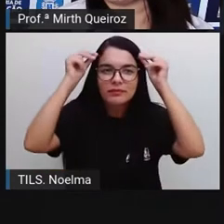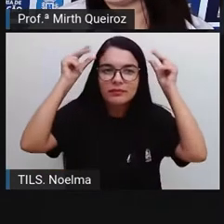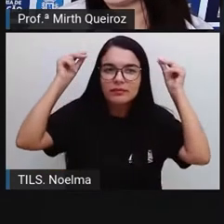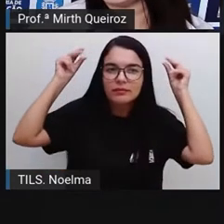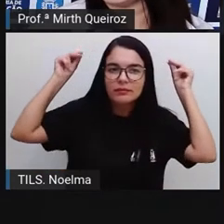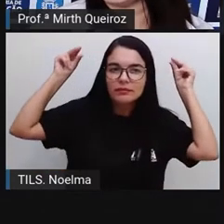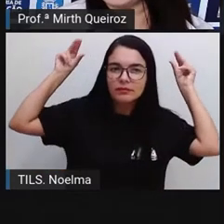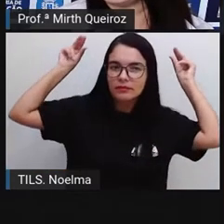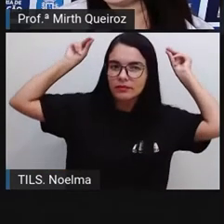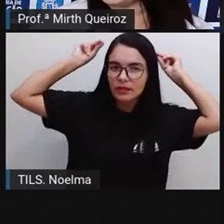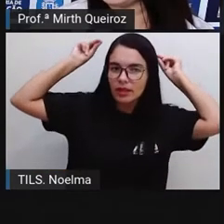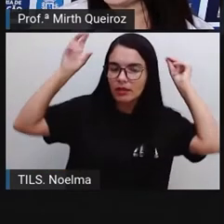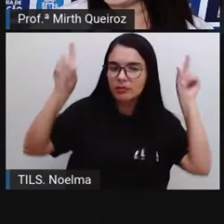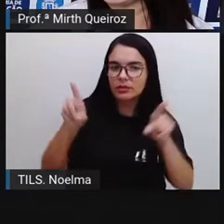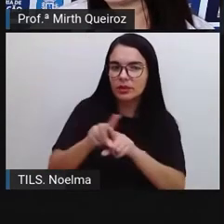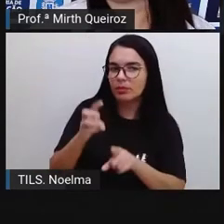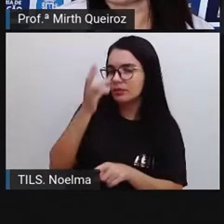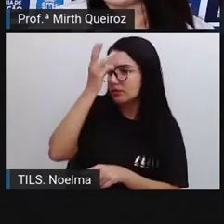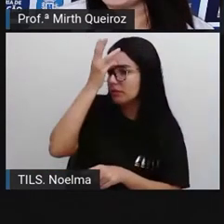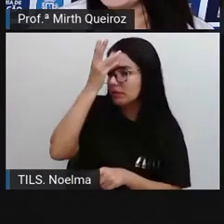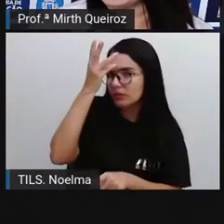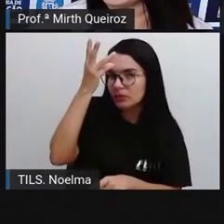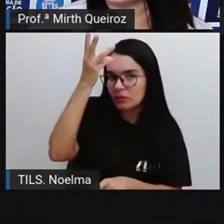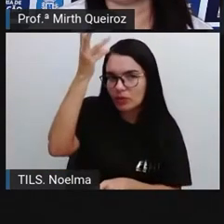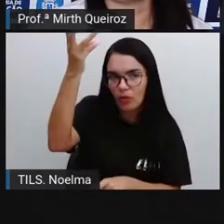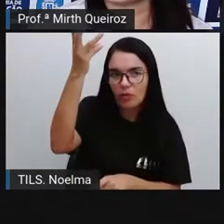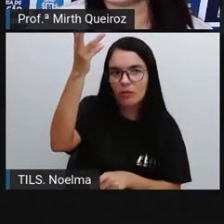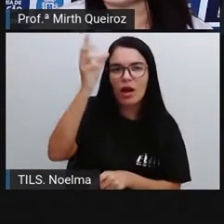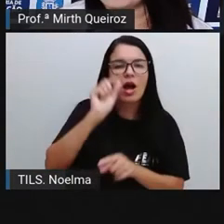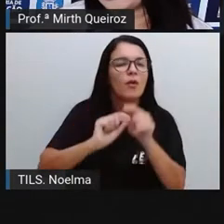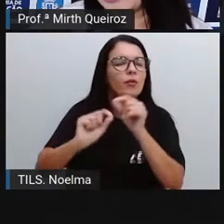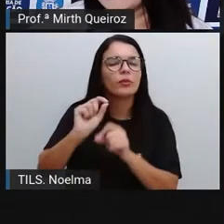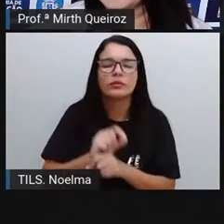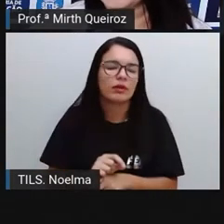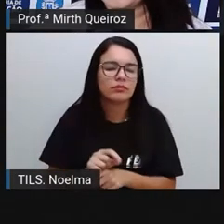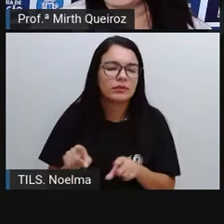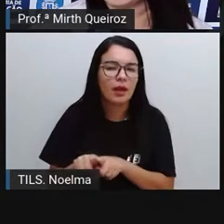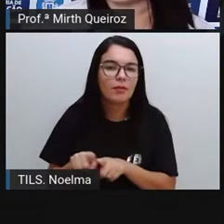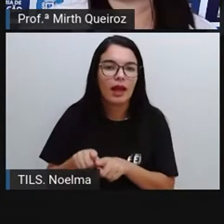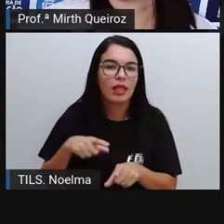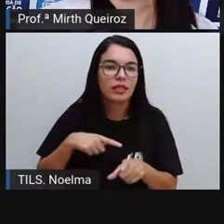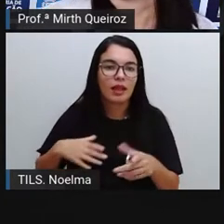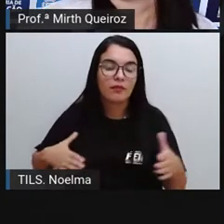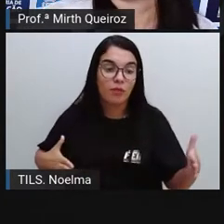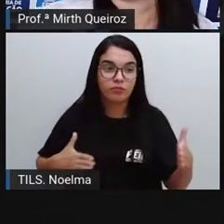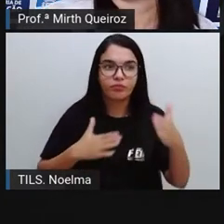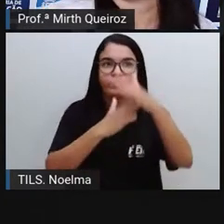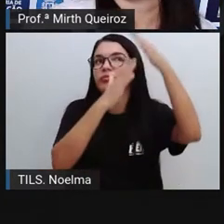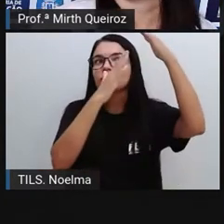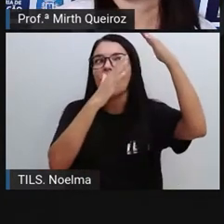seu apogeu. Apogeu, Pro, o que é apogeu? O seu auge, né? Foi quando